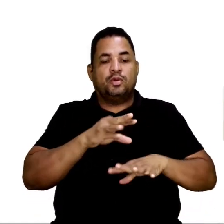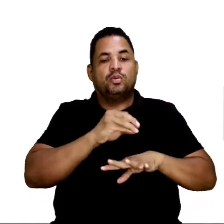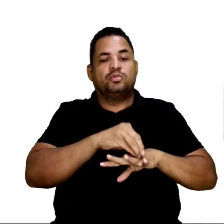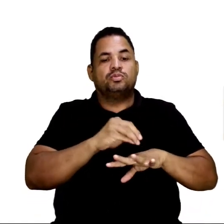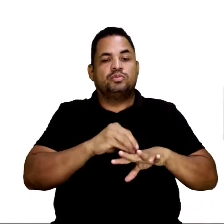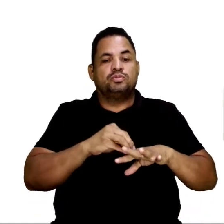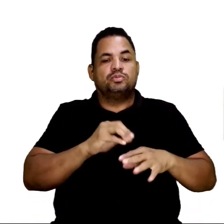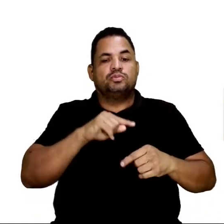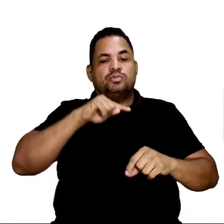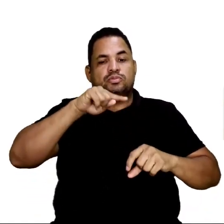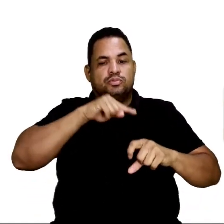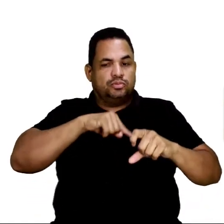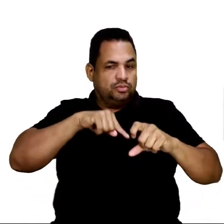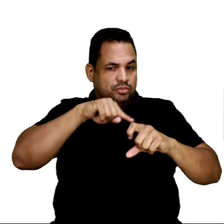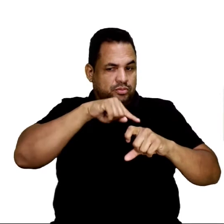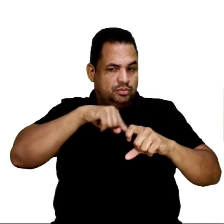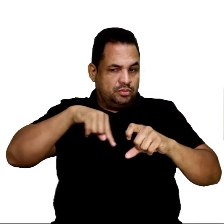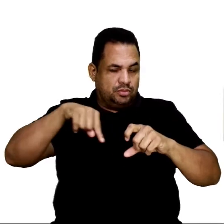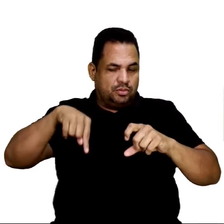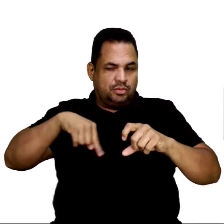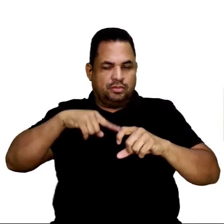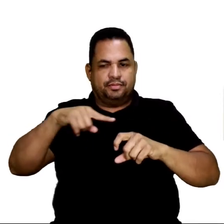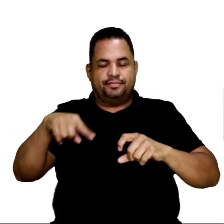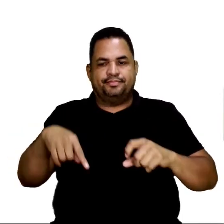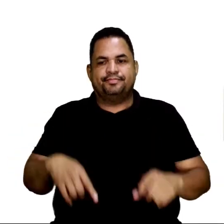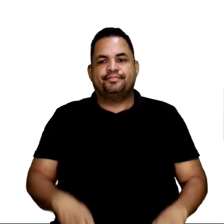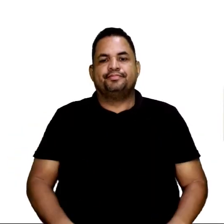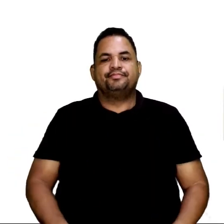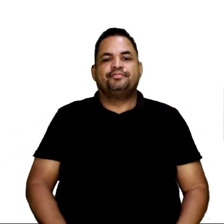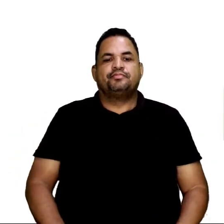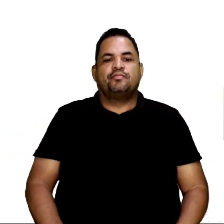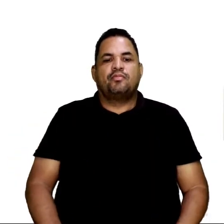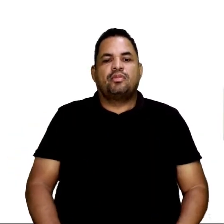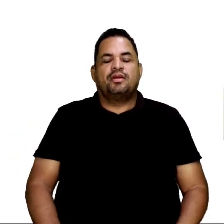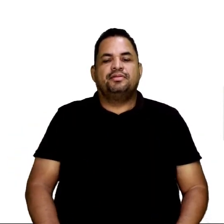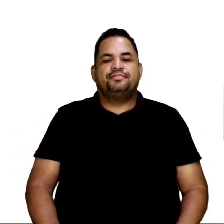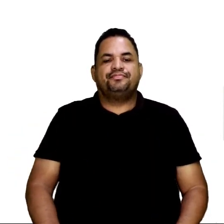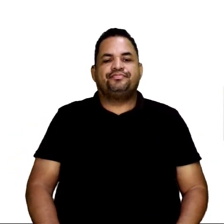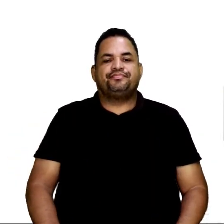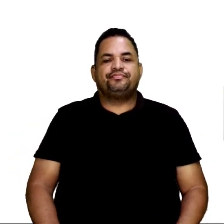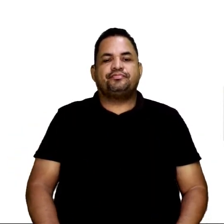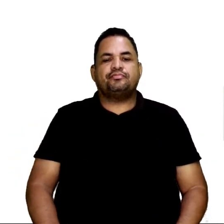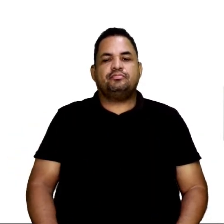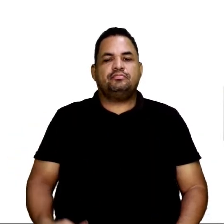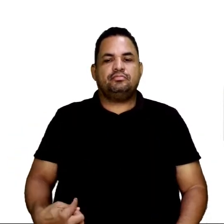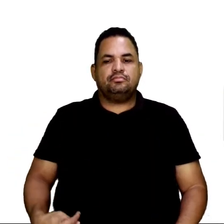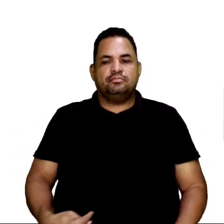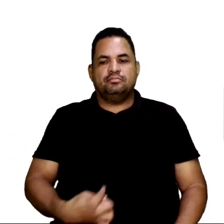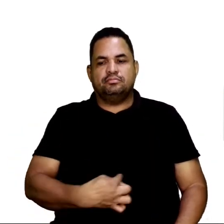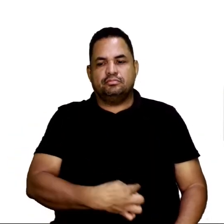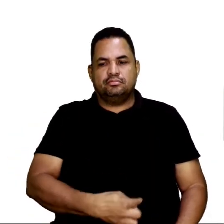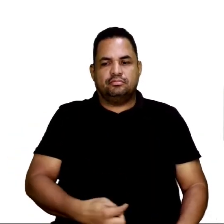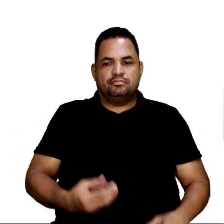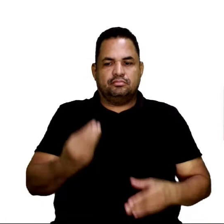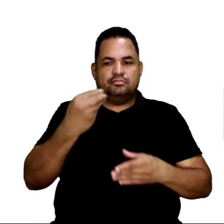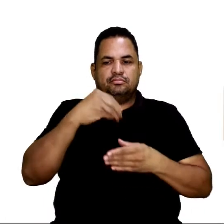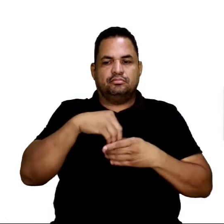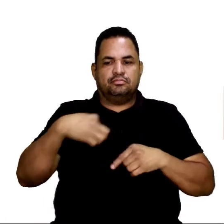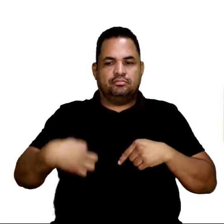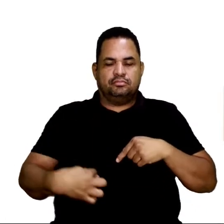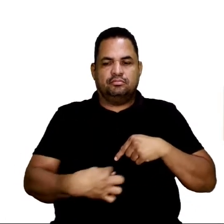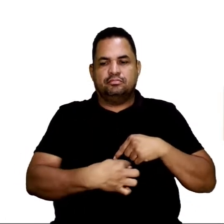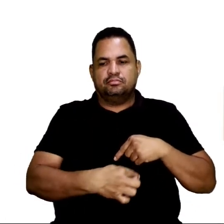Que estão chegando ali até esse bebê, né? Os intestinos enrolam-se dentro do cordão